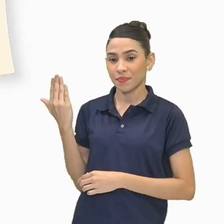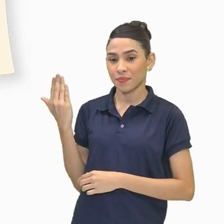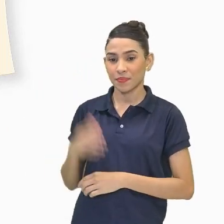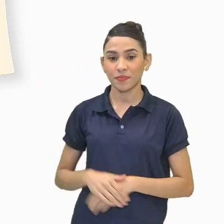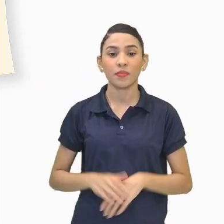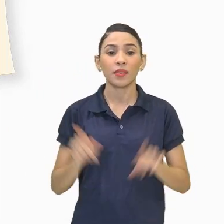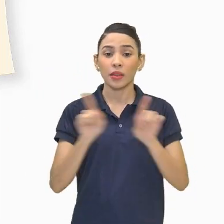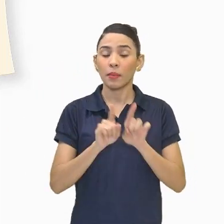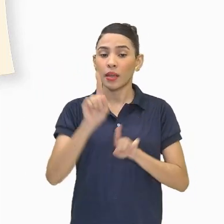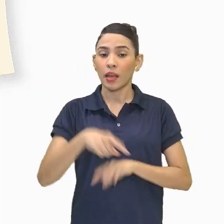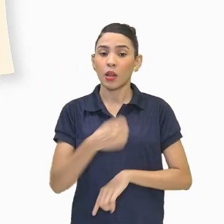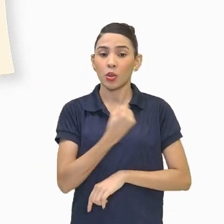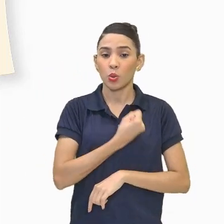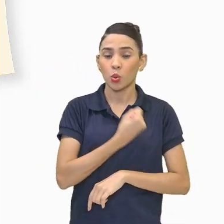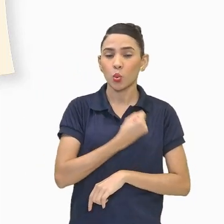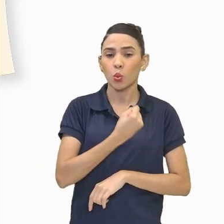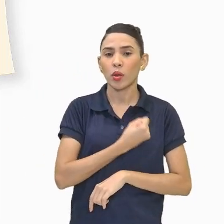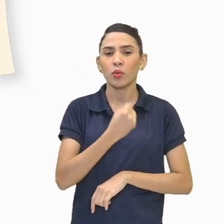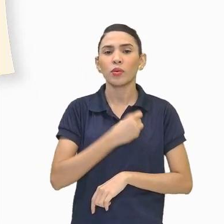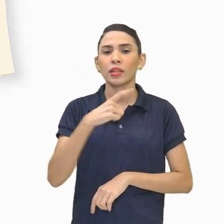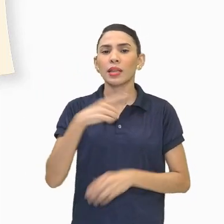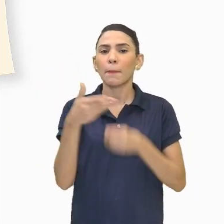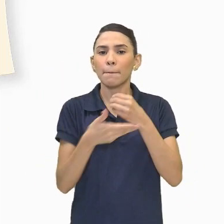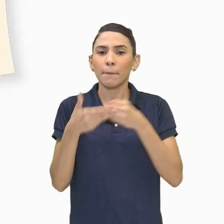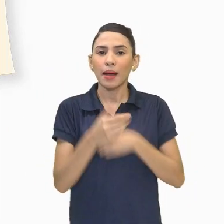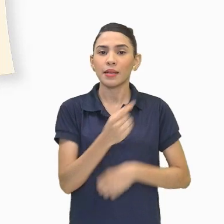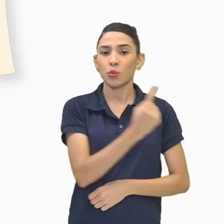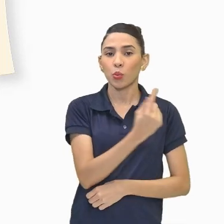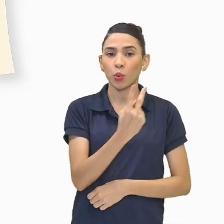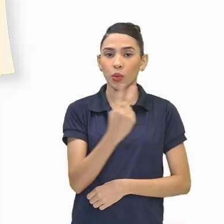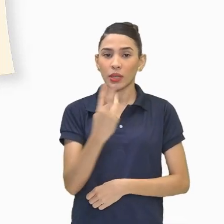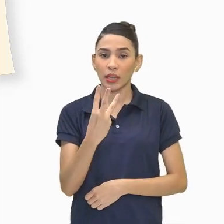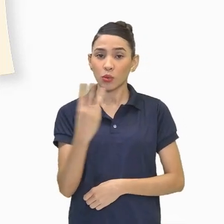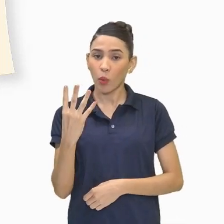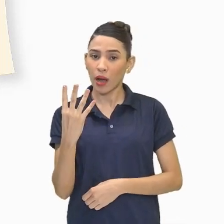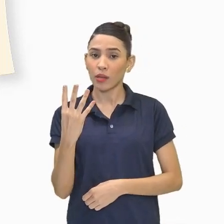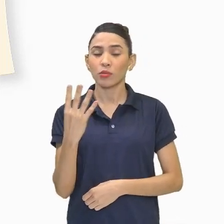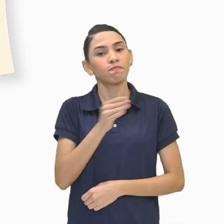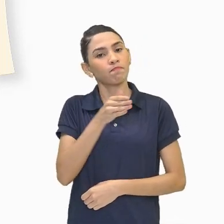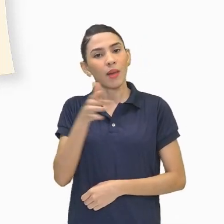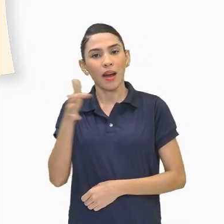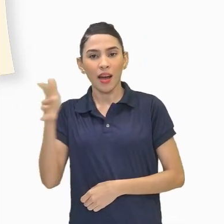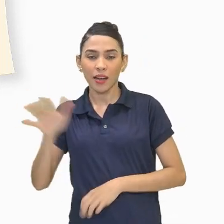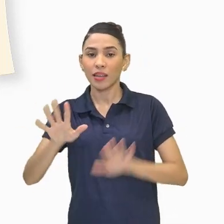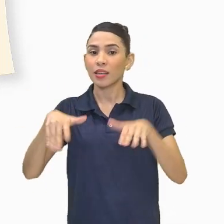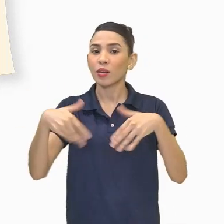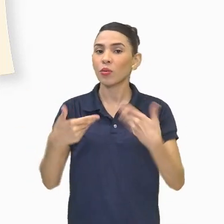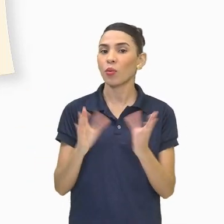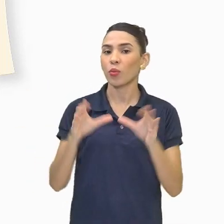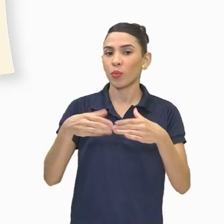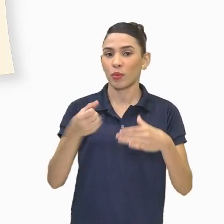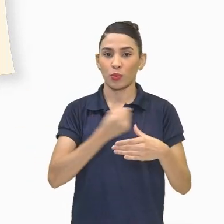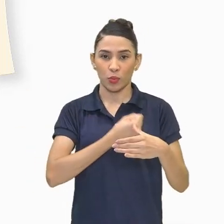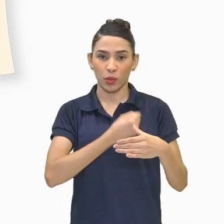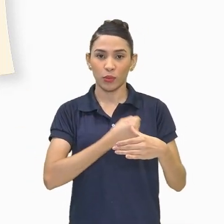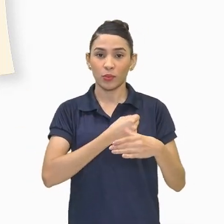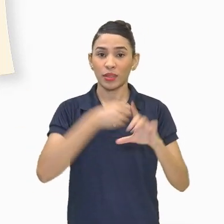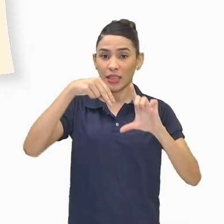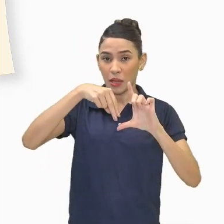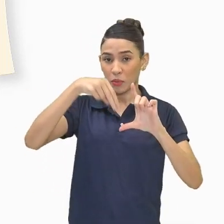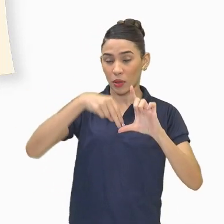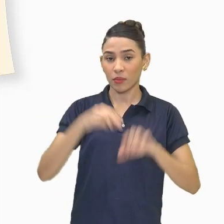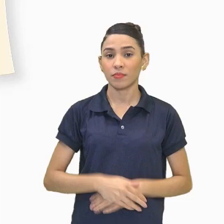são os números que nos dão noção de contagem. Então, quem são os elementos do conjunto dos números naturais?